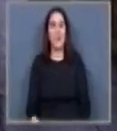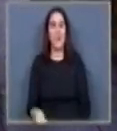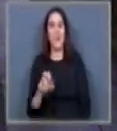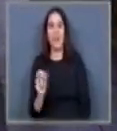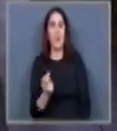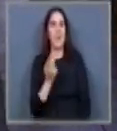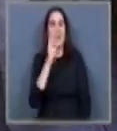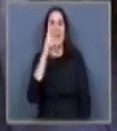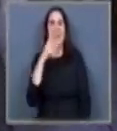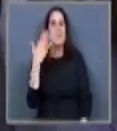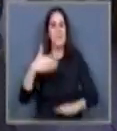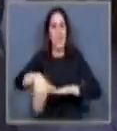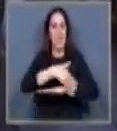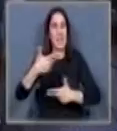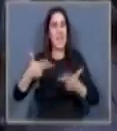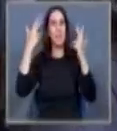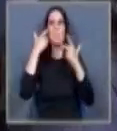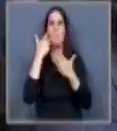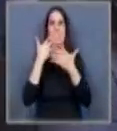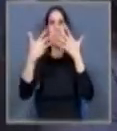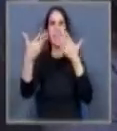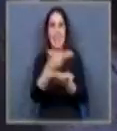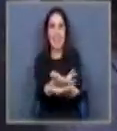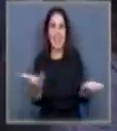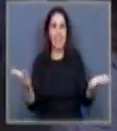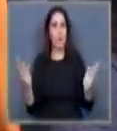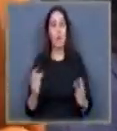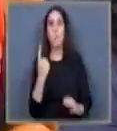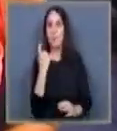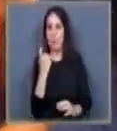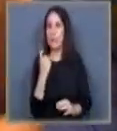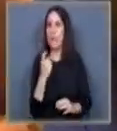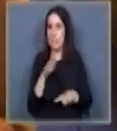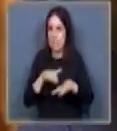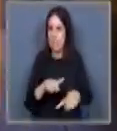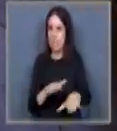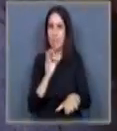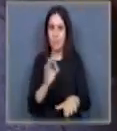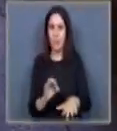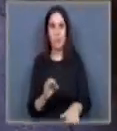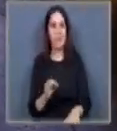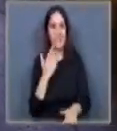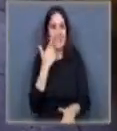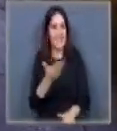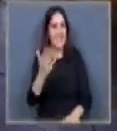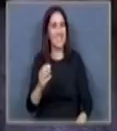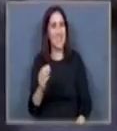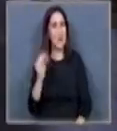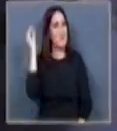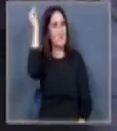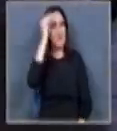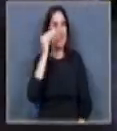Avenida da Liberdade a brilhar por toda a parte. E quem é que falta? Faltam alguns, é certo. Mas eles aqui estão, os padrinhos